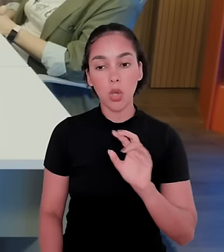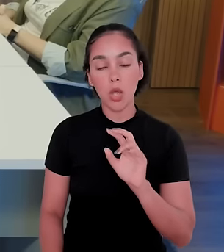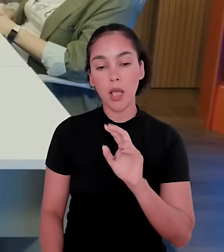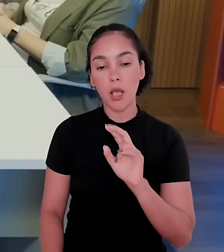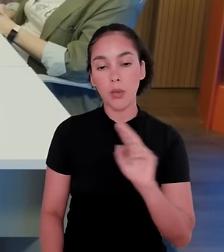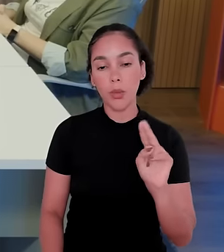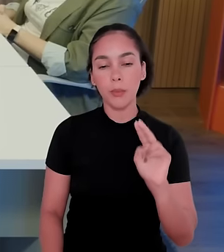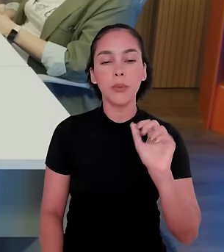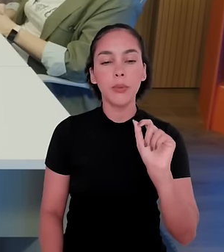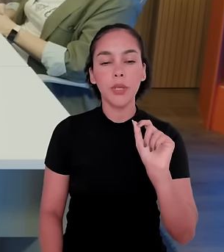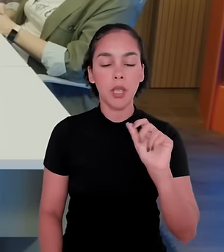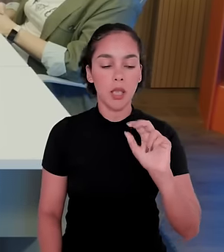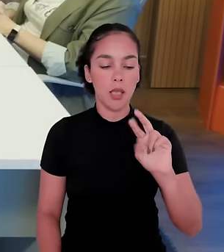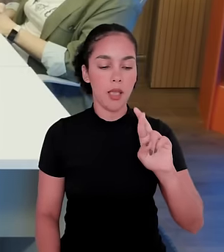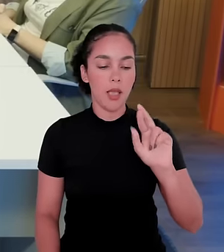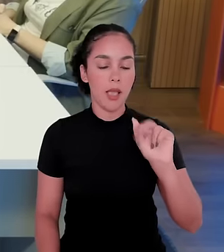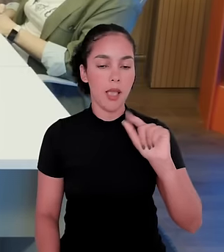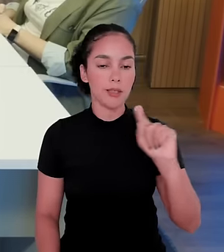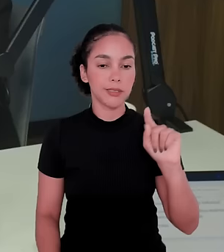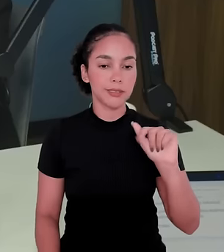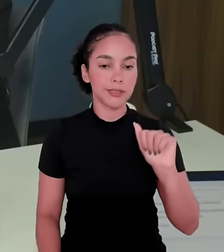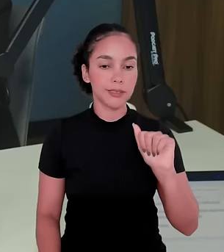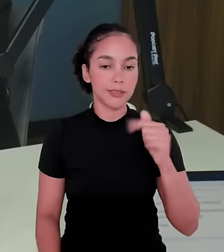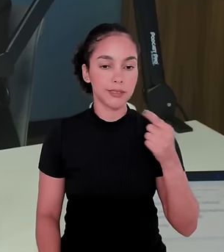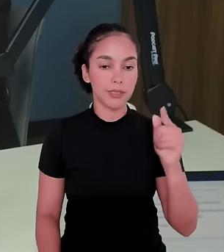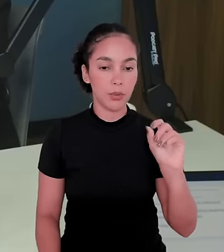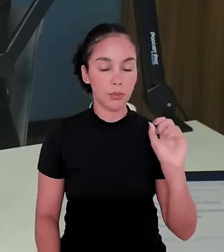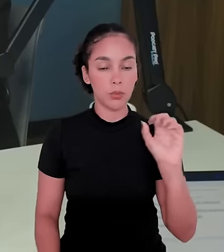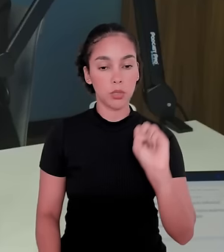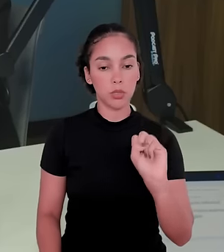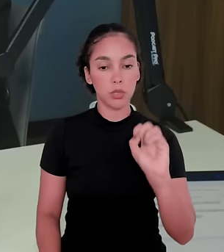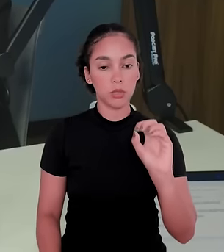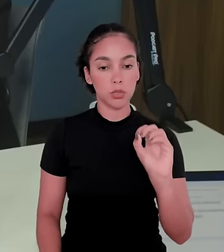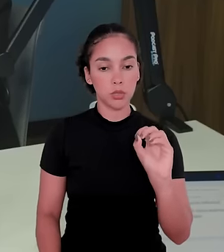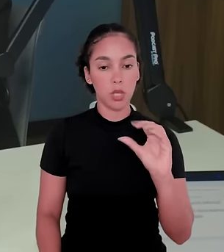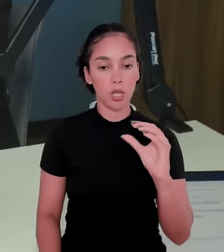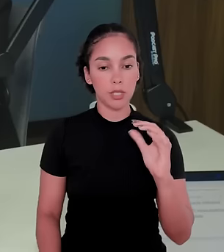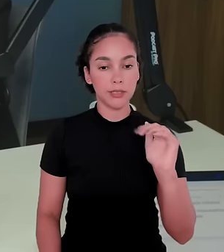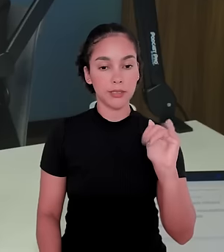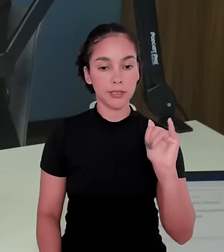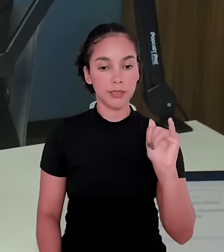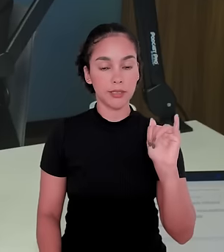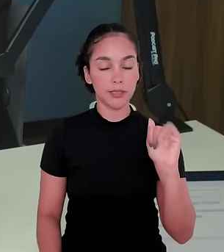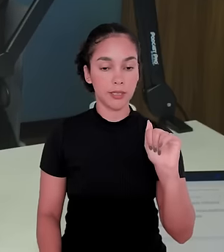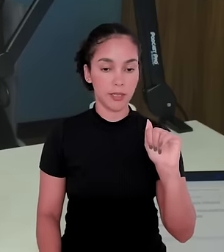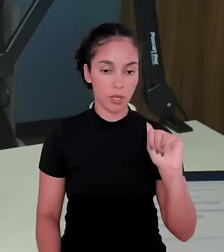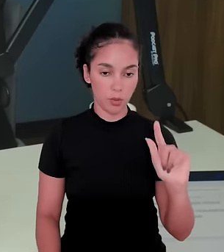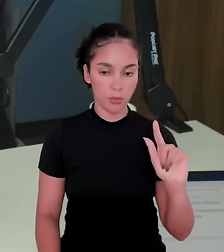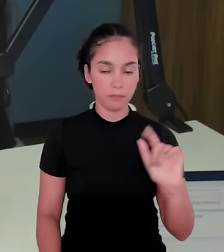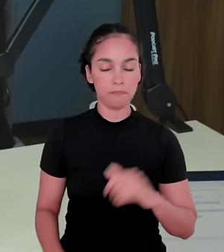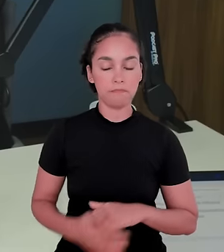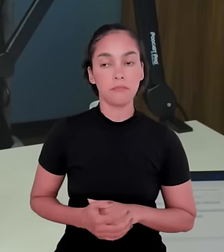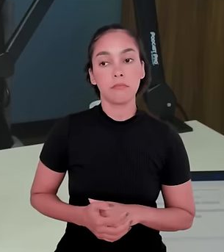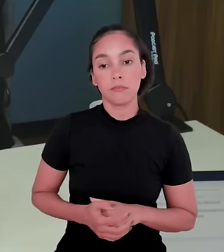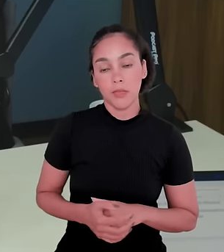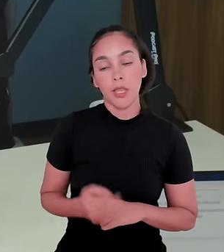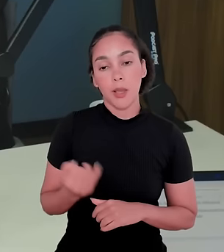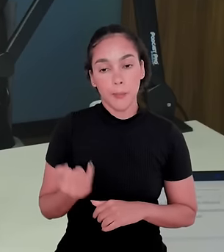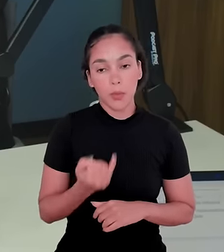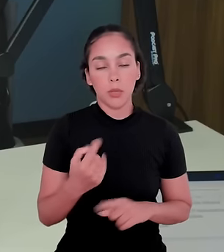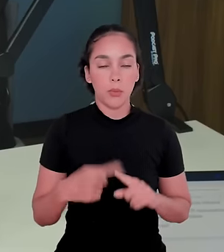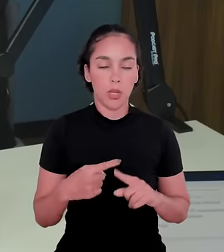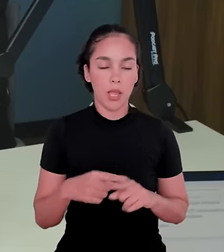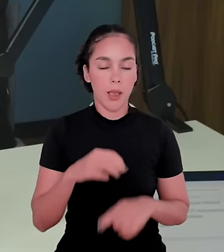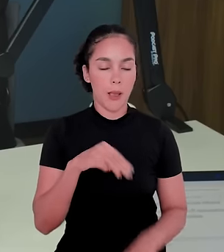razão social como é que fica isso é importante Trazer isso porque assim o microempresário individual né o porte de empresa mais fácil hoje aqui